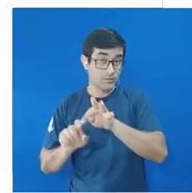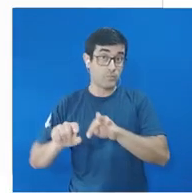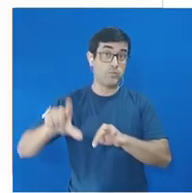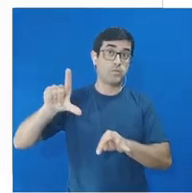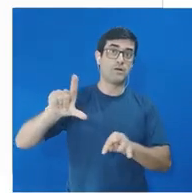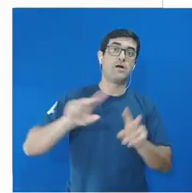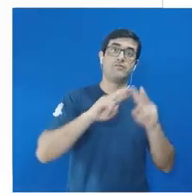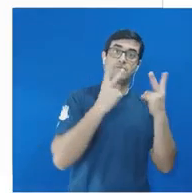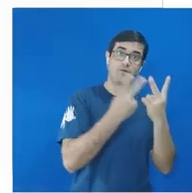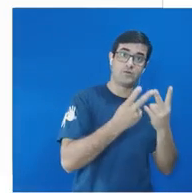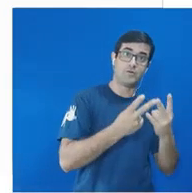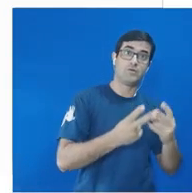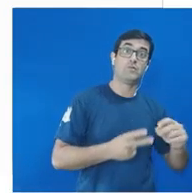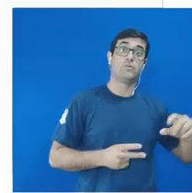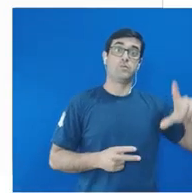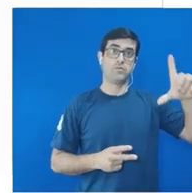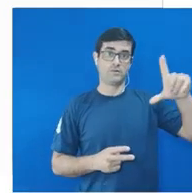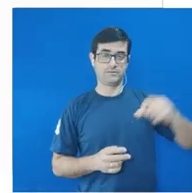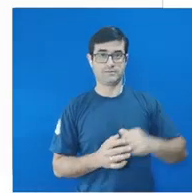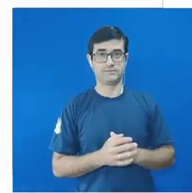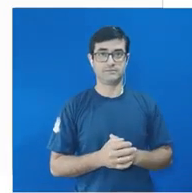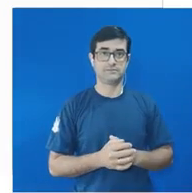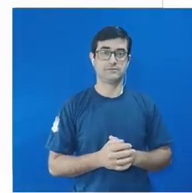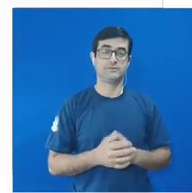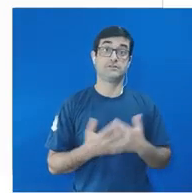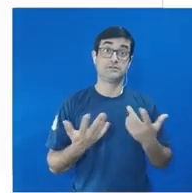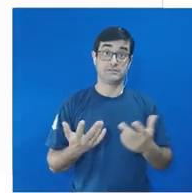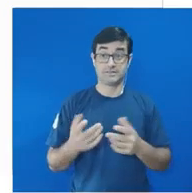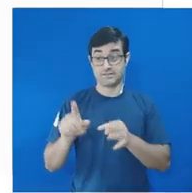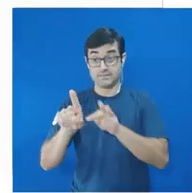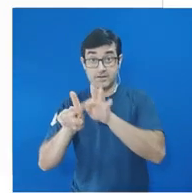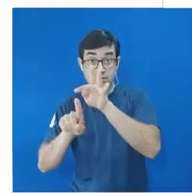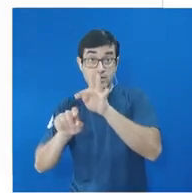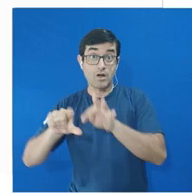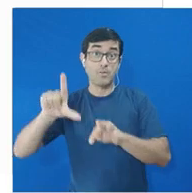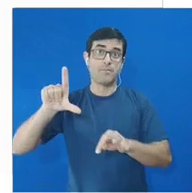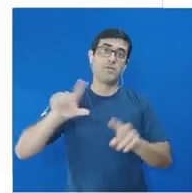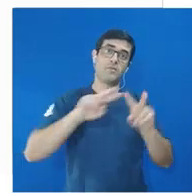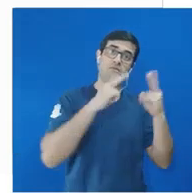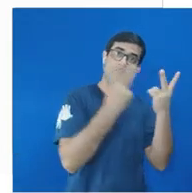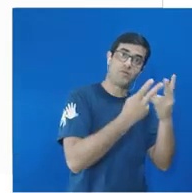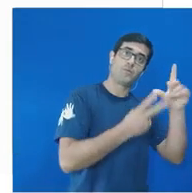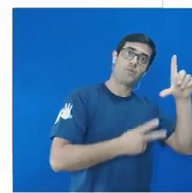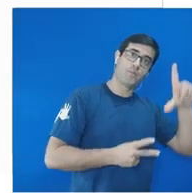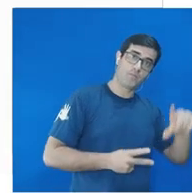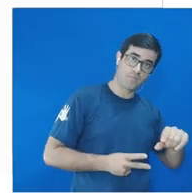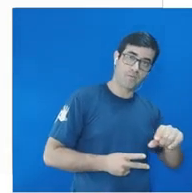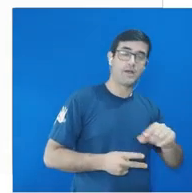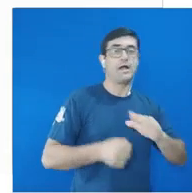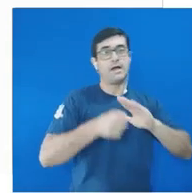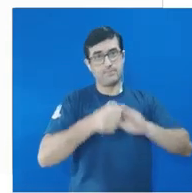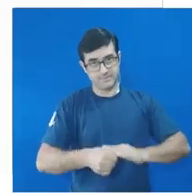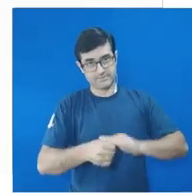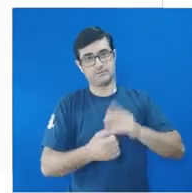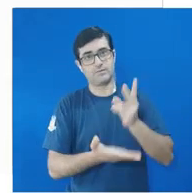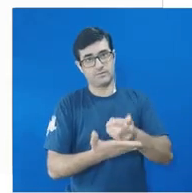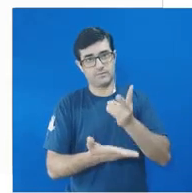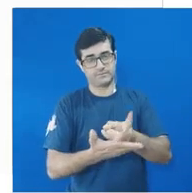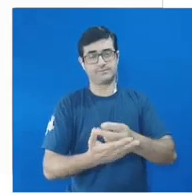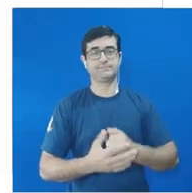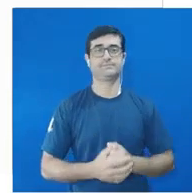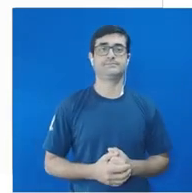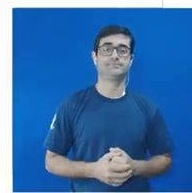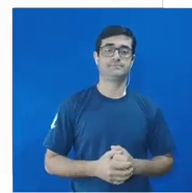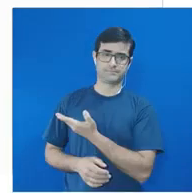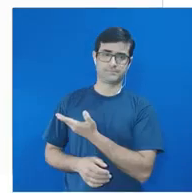temperatura, o volume tem que diminuir para que permaneça constante a pressão. Bom, e